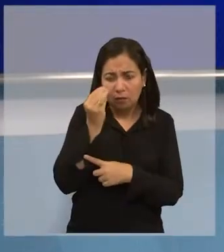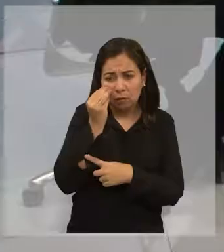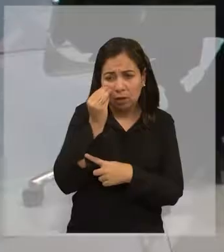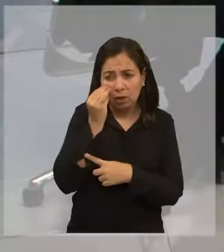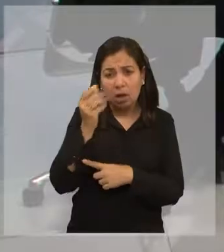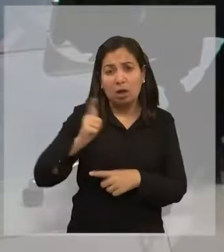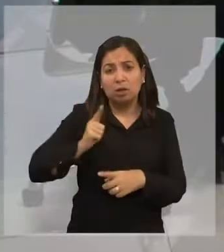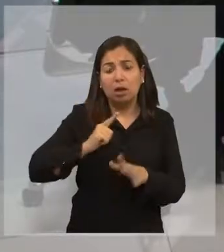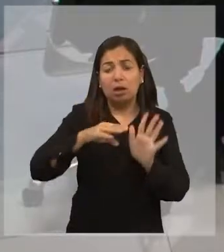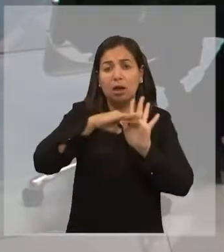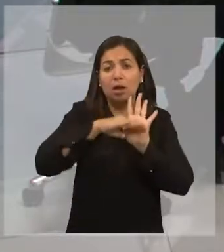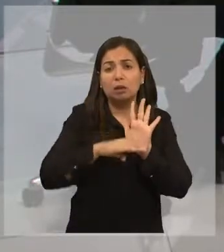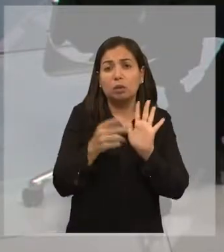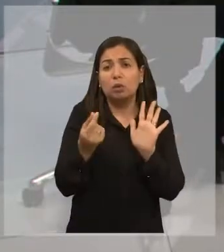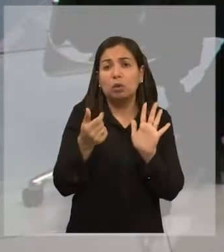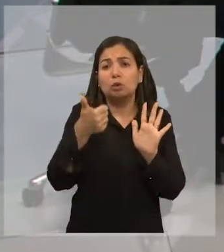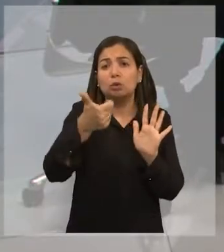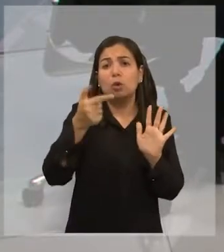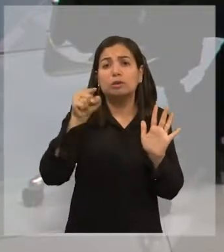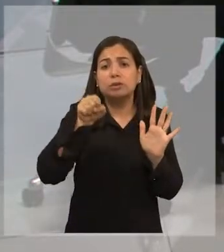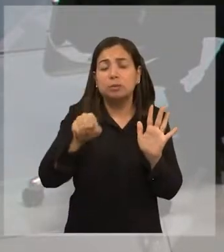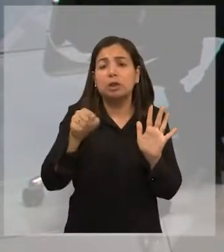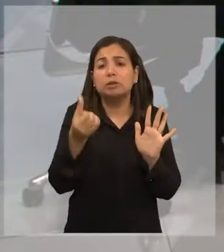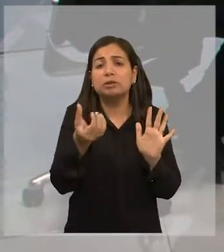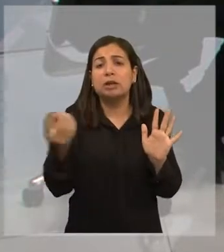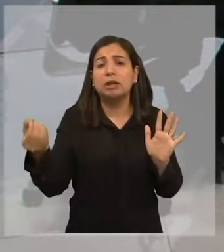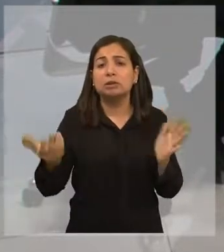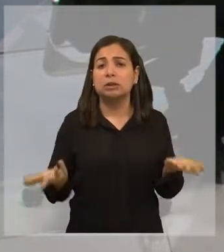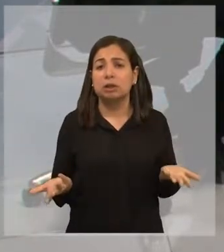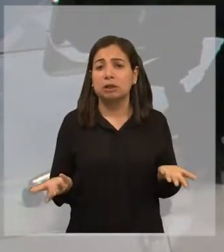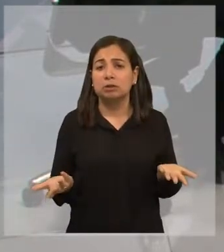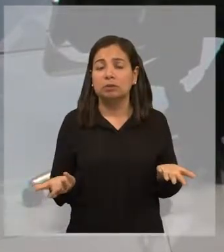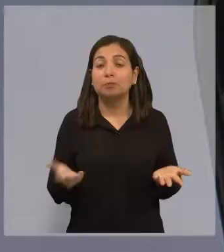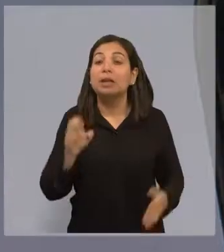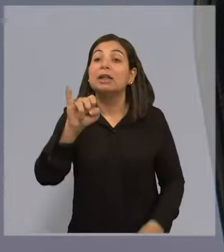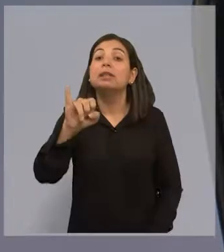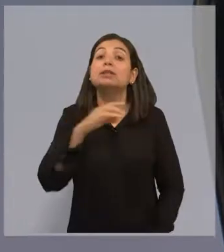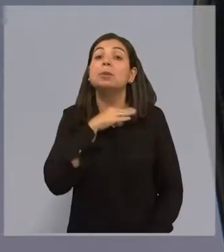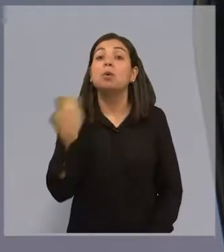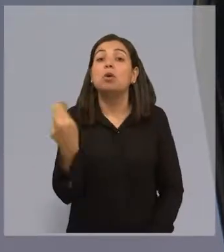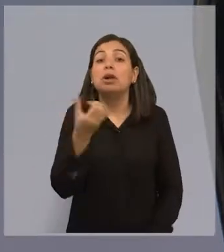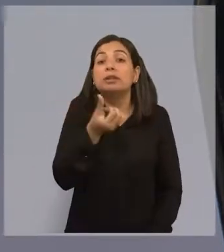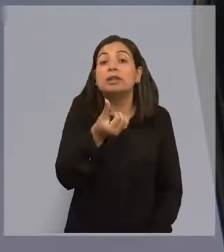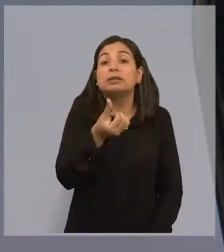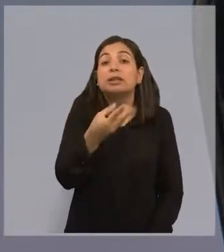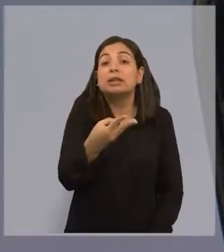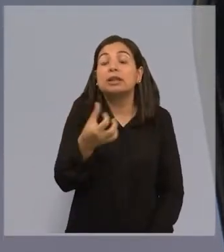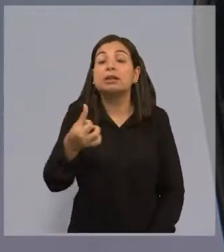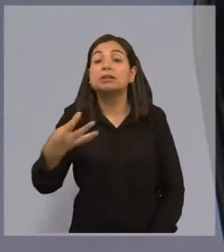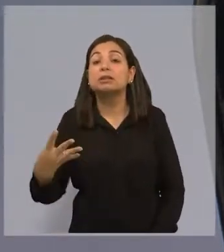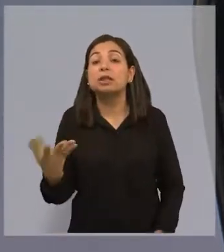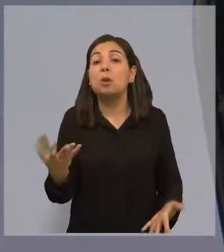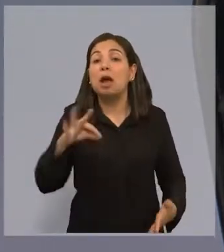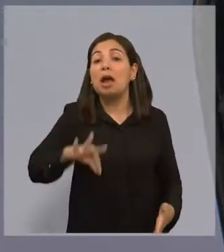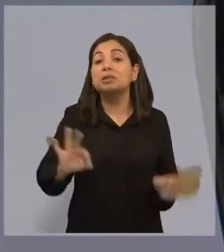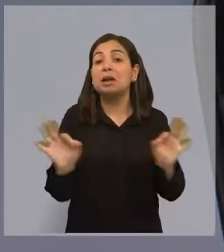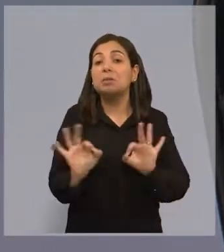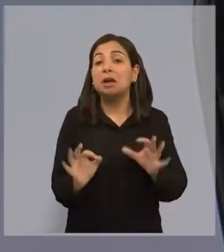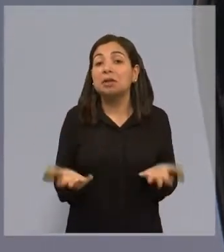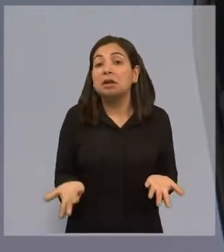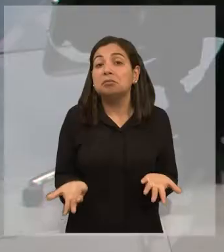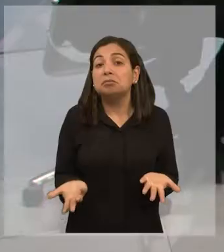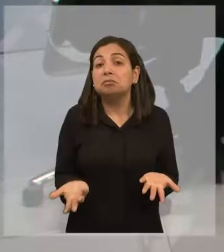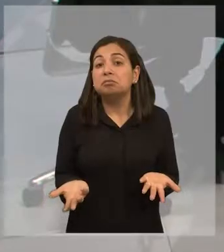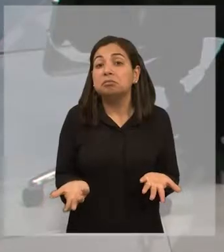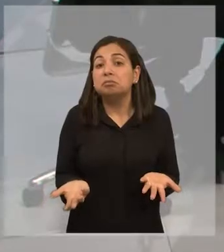interstício reduz a renda dele em R$12.600. E se ele morrer com 63 ou 64 anos, não receber nada? Mas